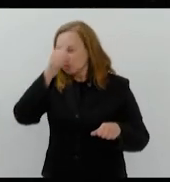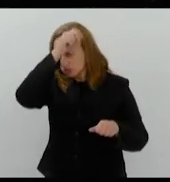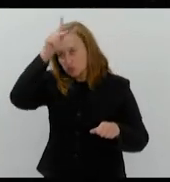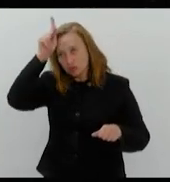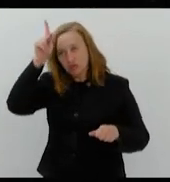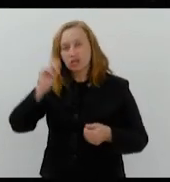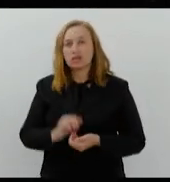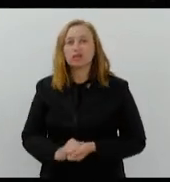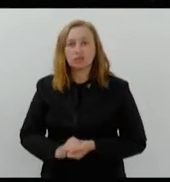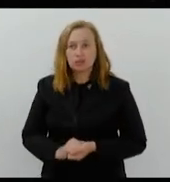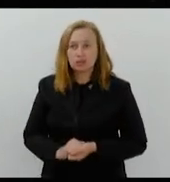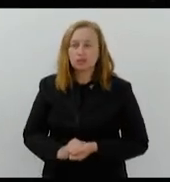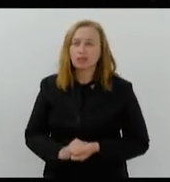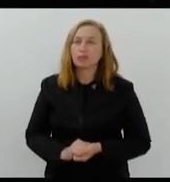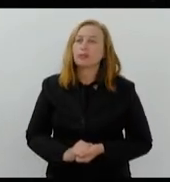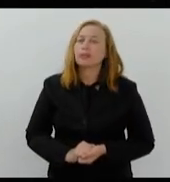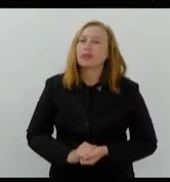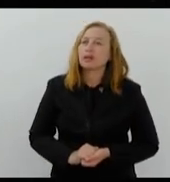desses,